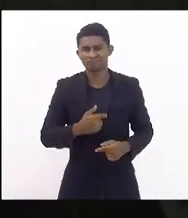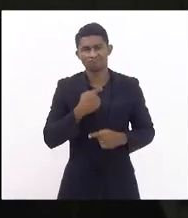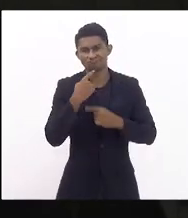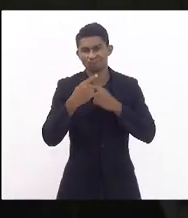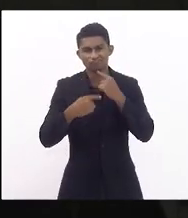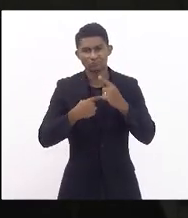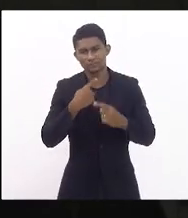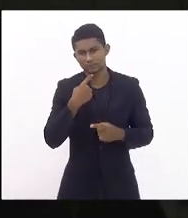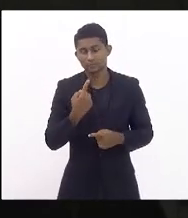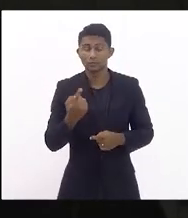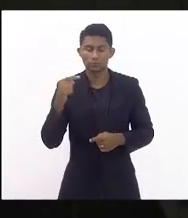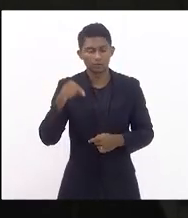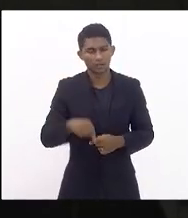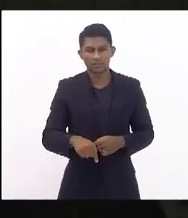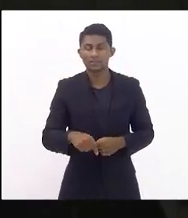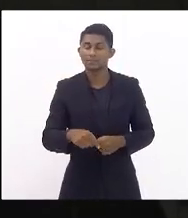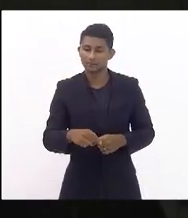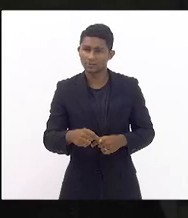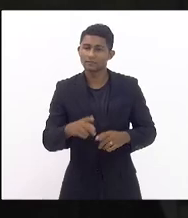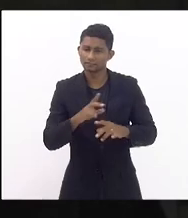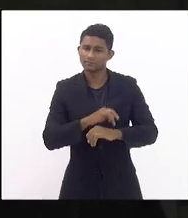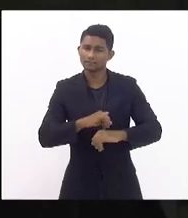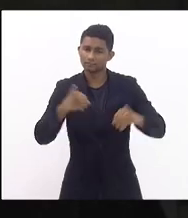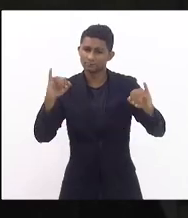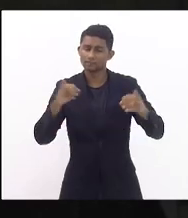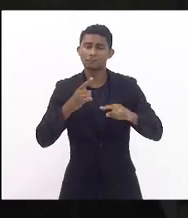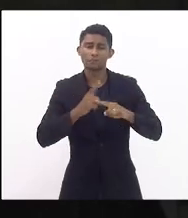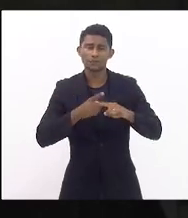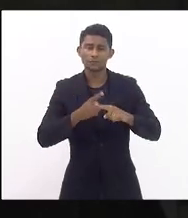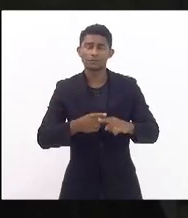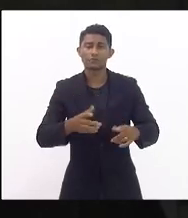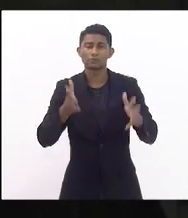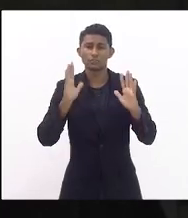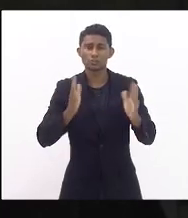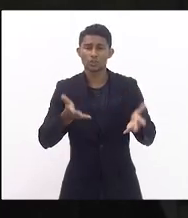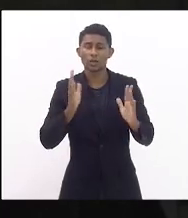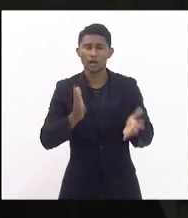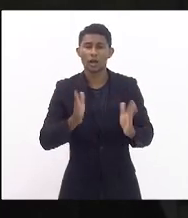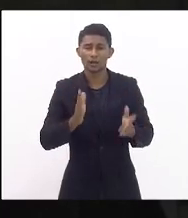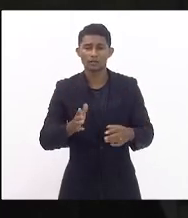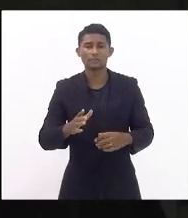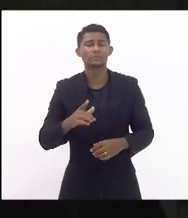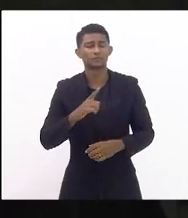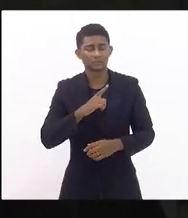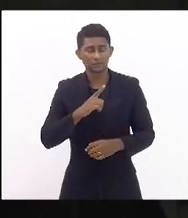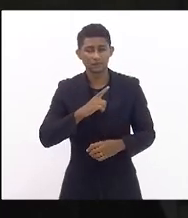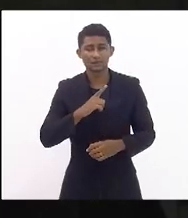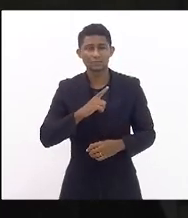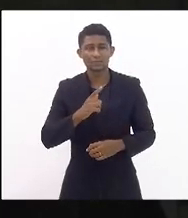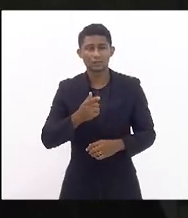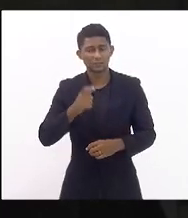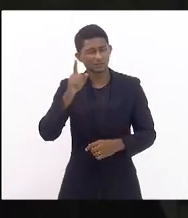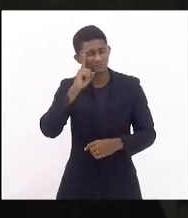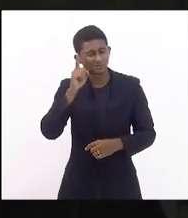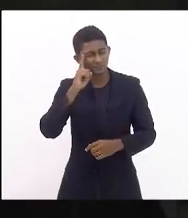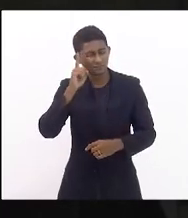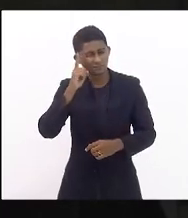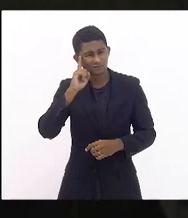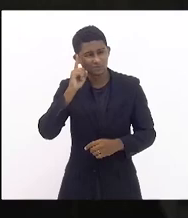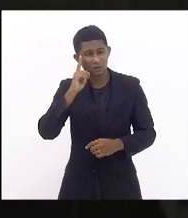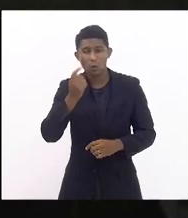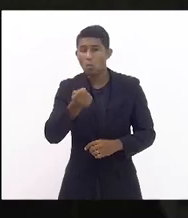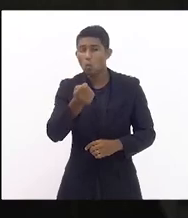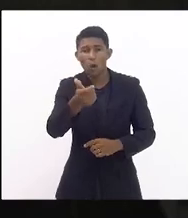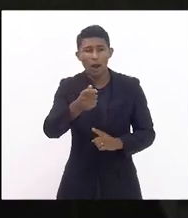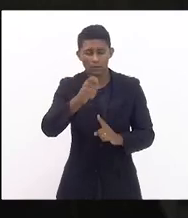para essa questão, porque estamos entrando aí, já chegando a quase um mês